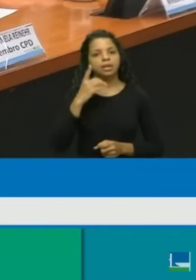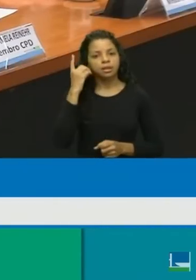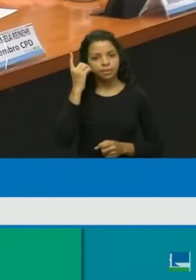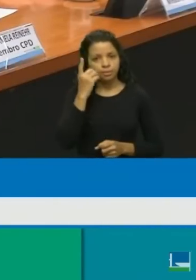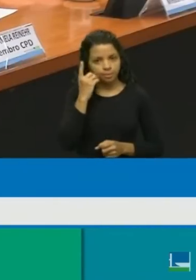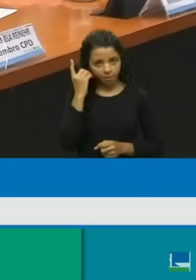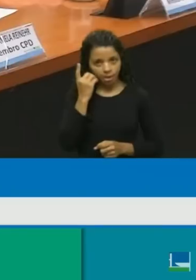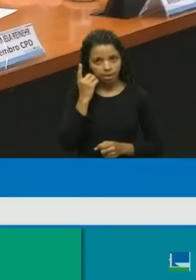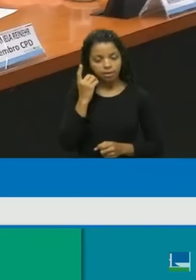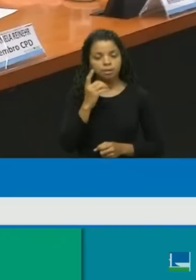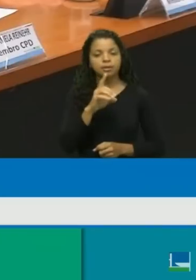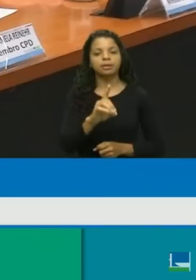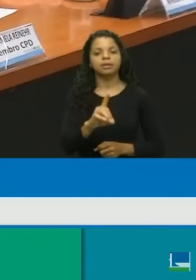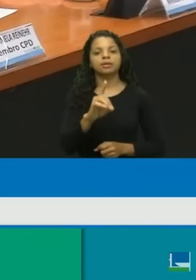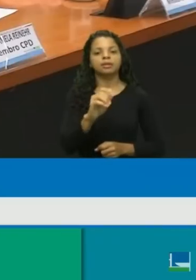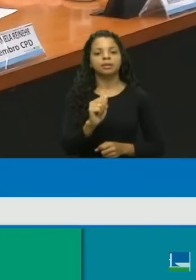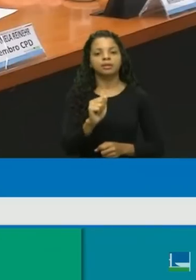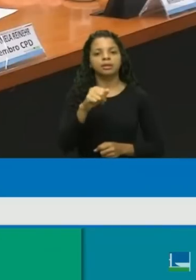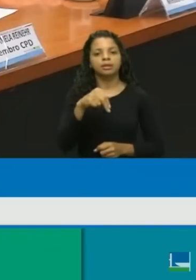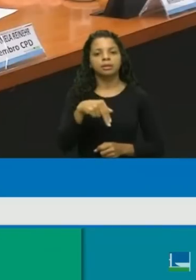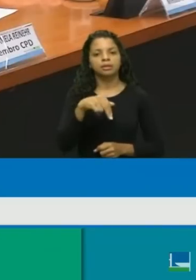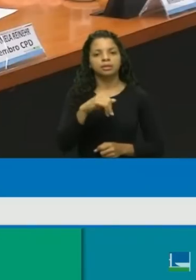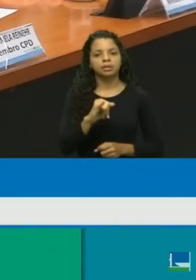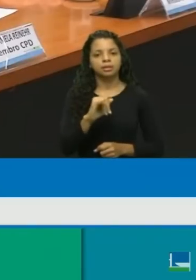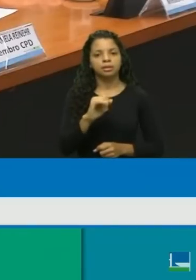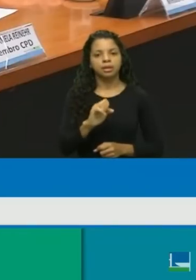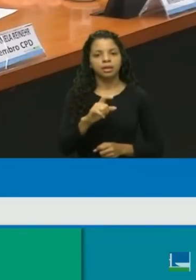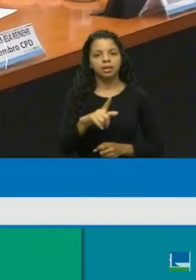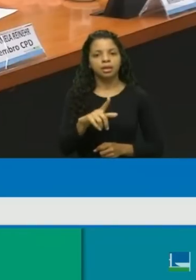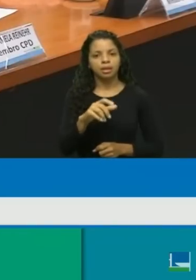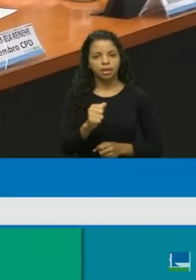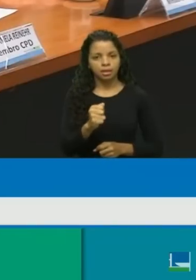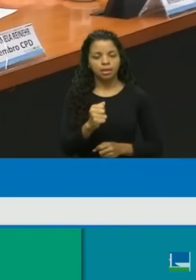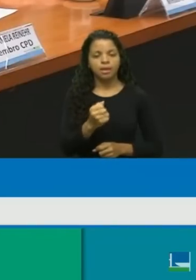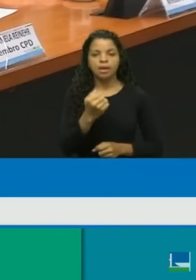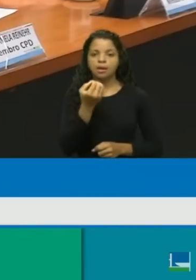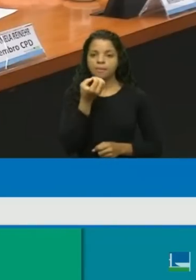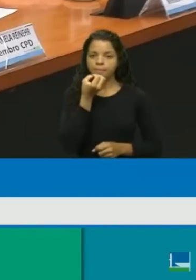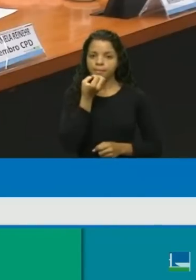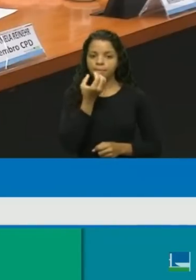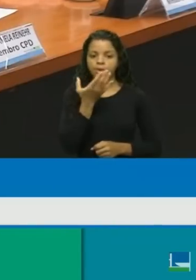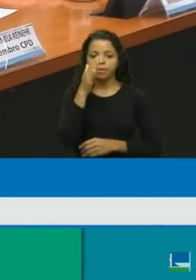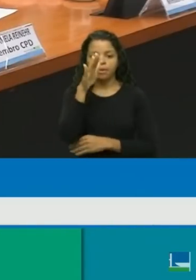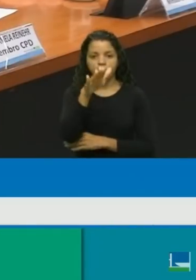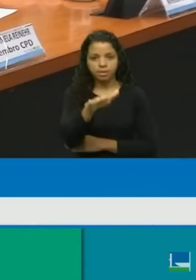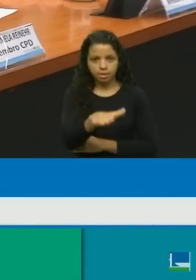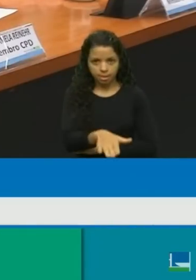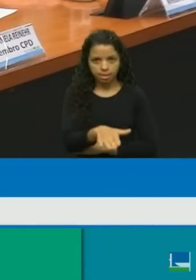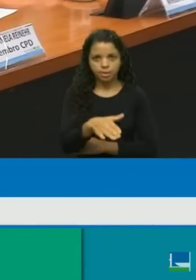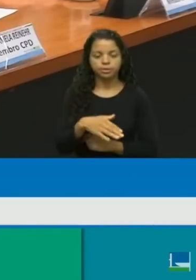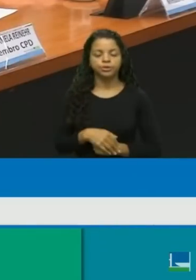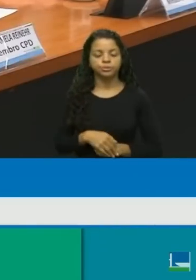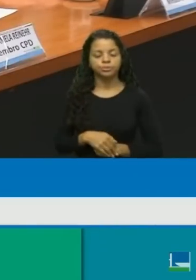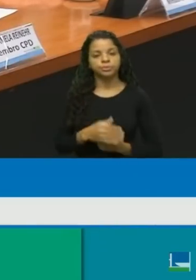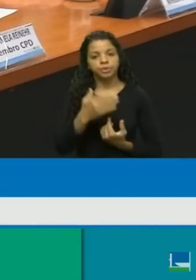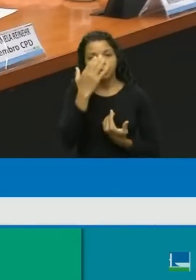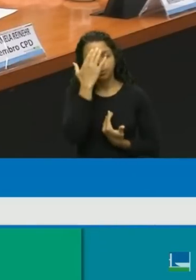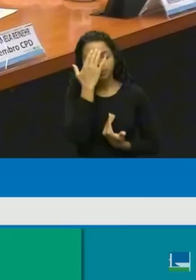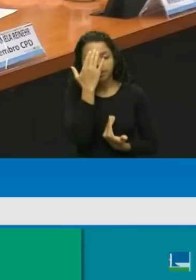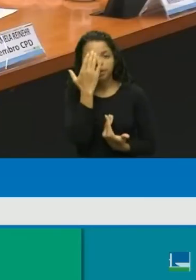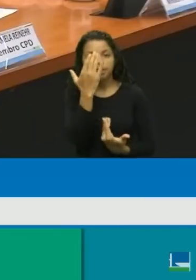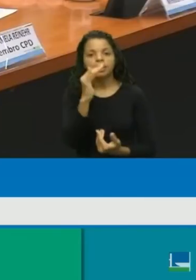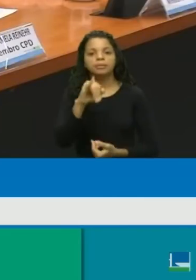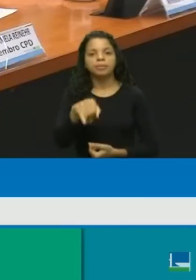boa tarde. Obrigado pelo espaço. Enfim, nada sobre nós sem nós. E nós estamos aqui tentando ocupar